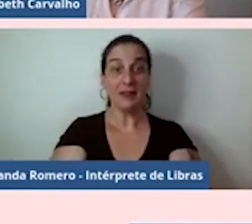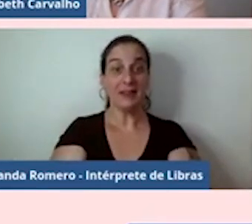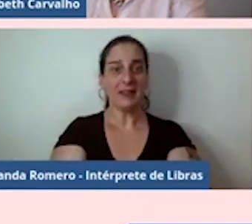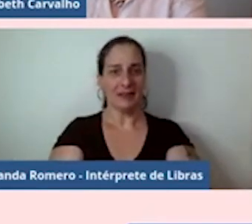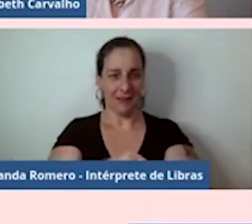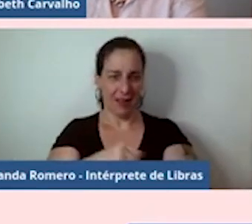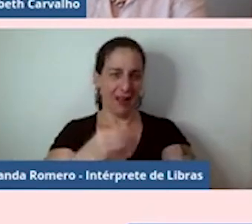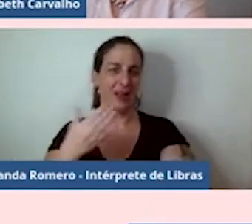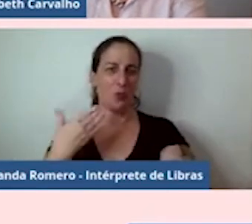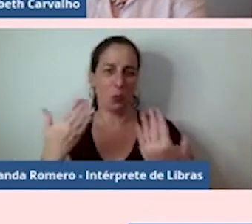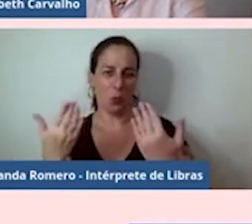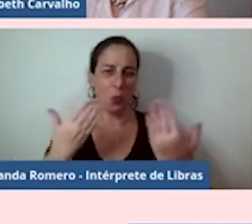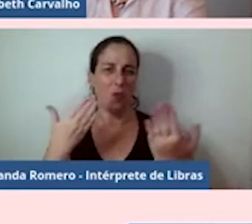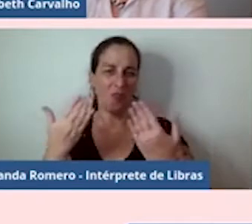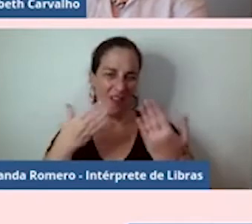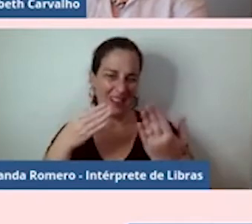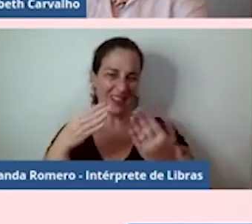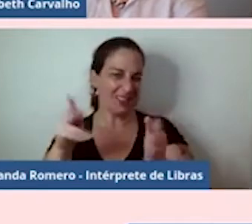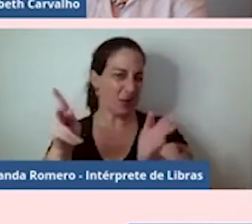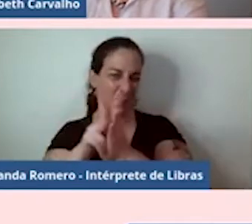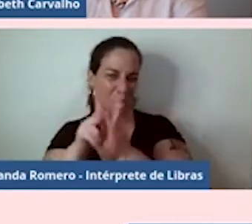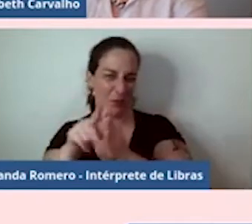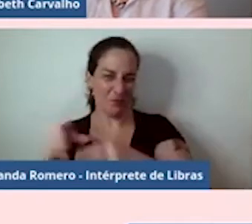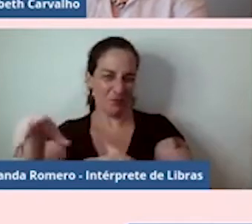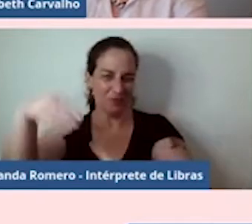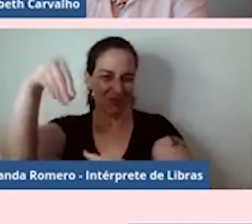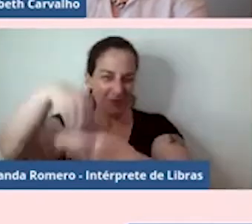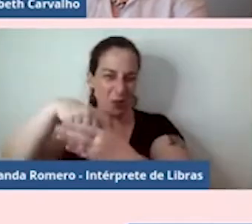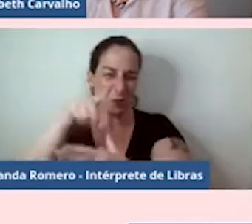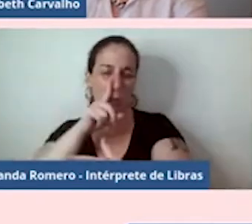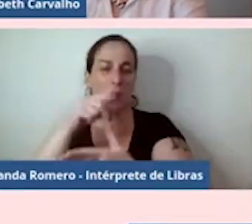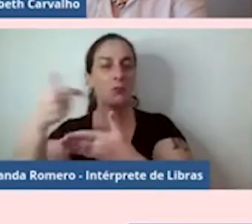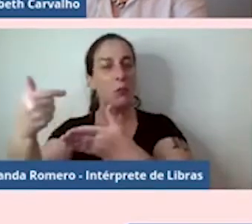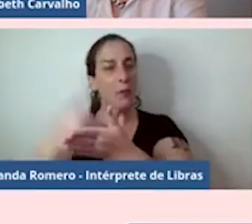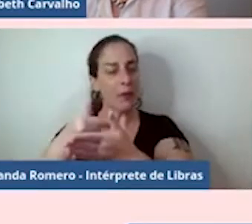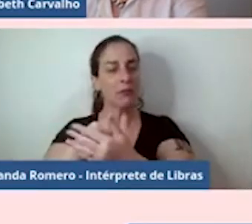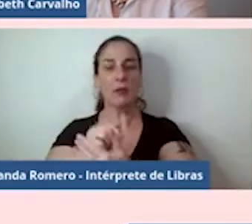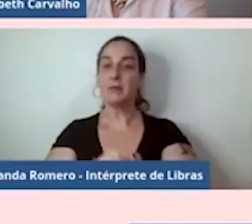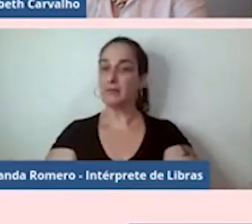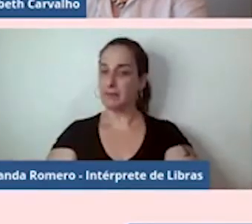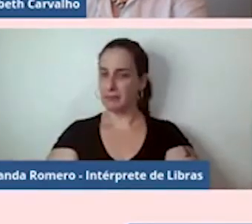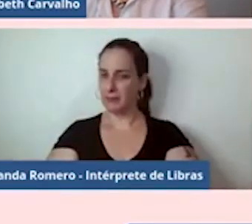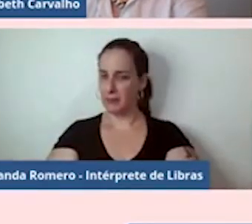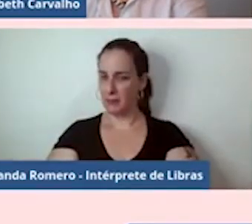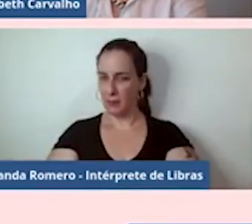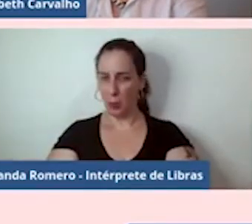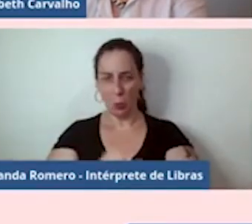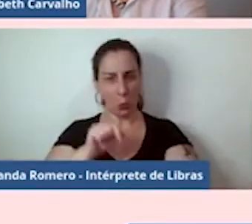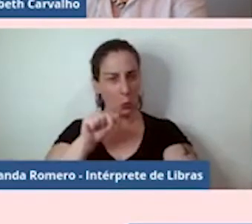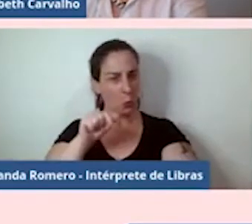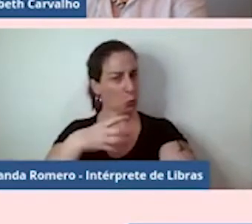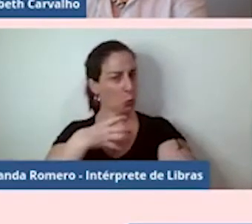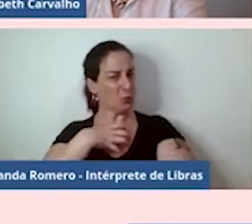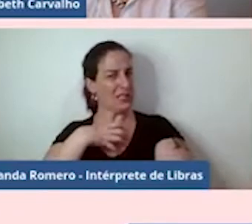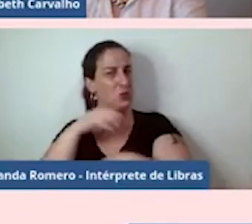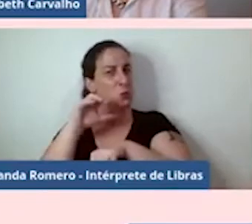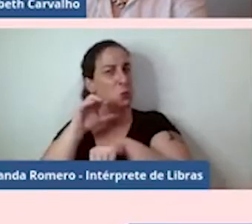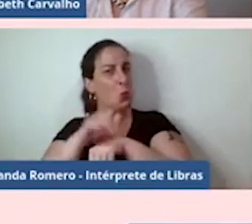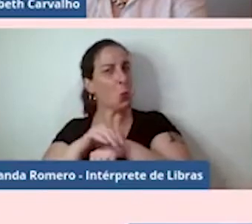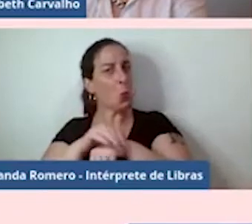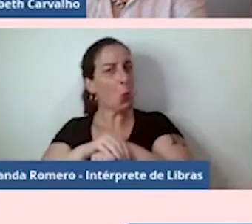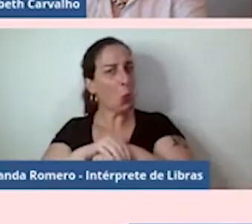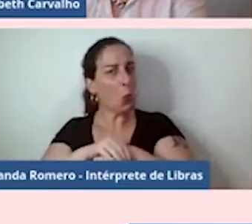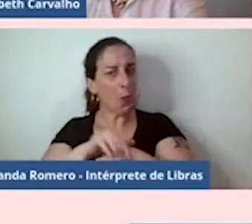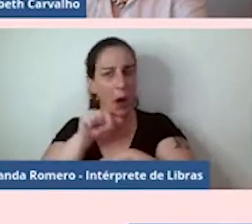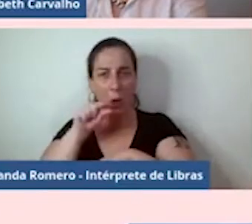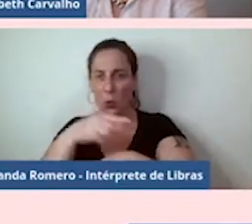conversas muitas vezes acontecem entre as mulheres, né? Me perguntaram assim: olha, você não sente culpa de deixar tua filha o